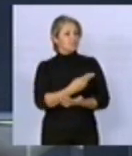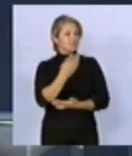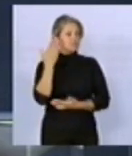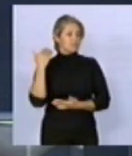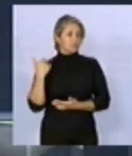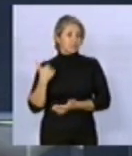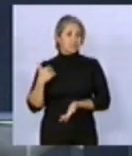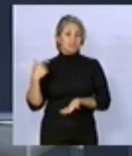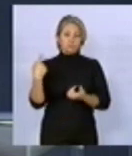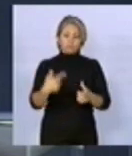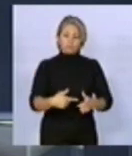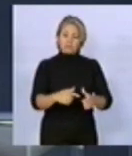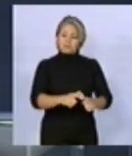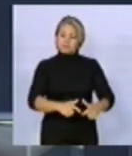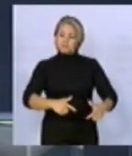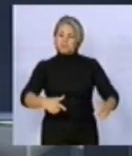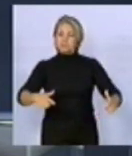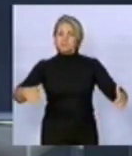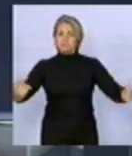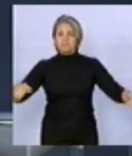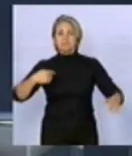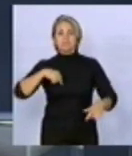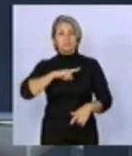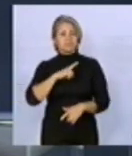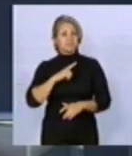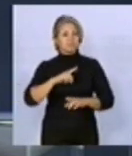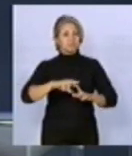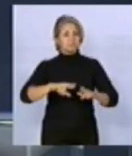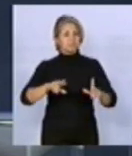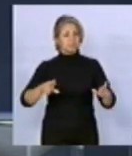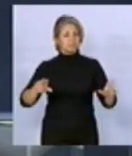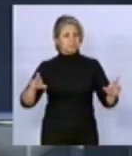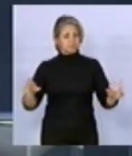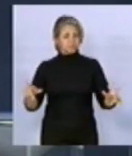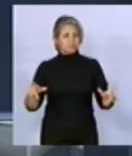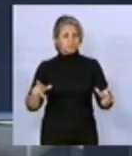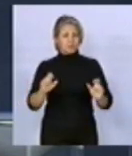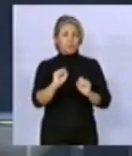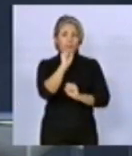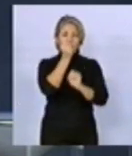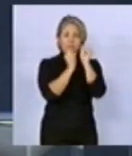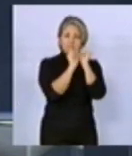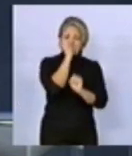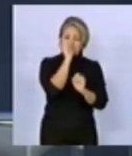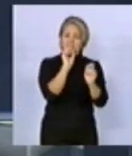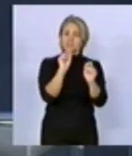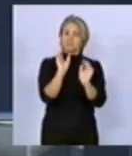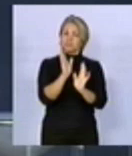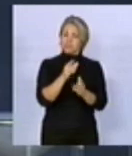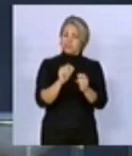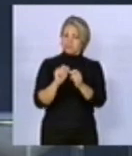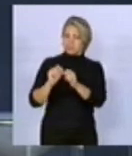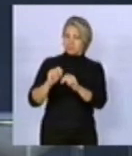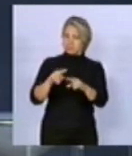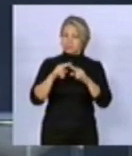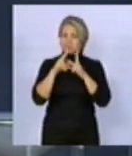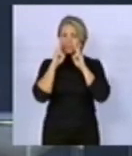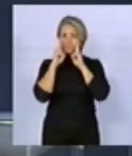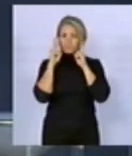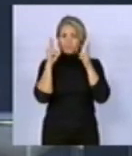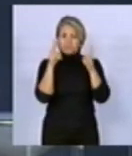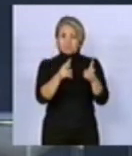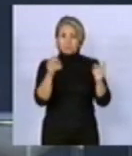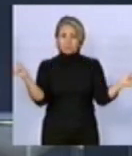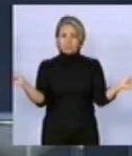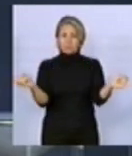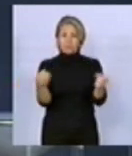que na zona de expansão onde nós temos majoritariamente usinas feitas já sob a nova ótica ambiental